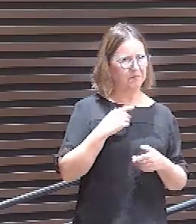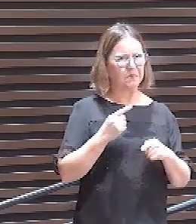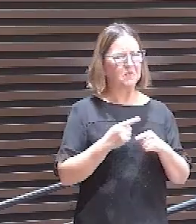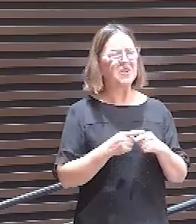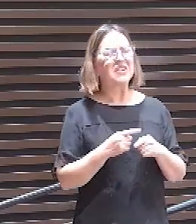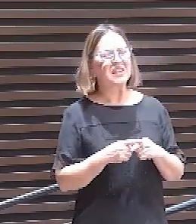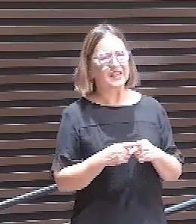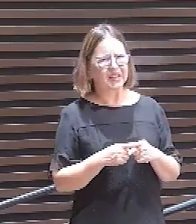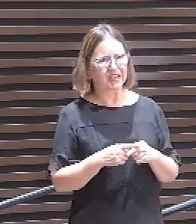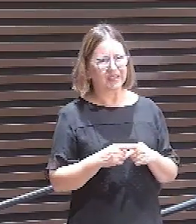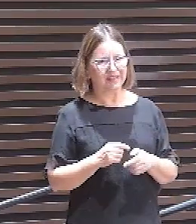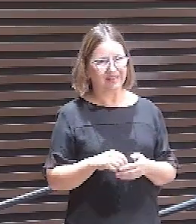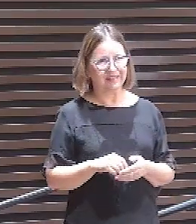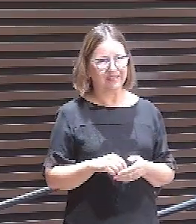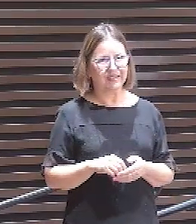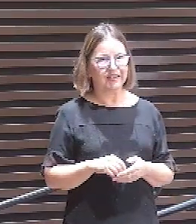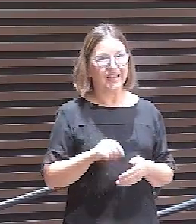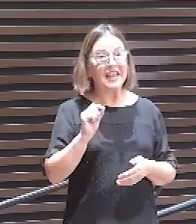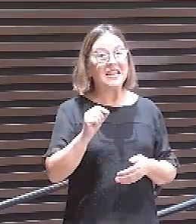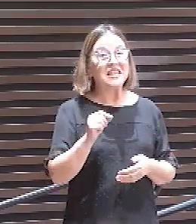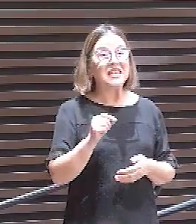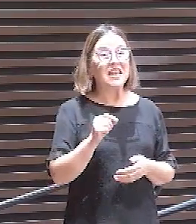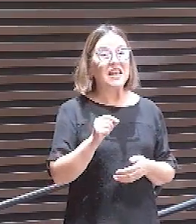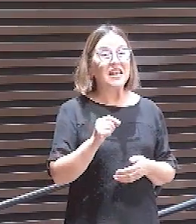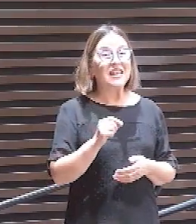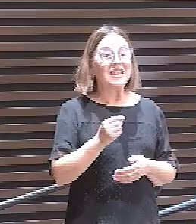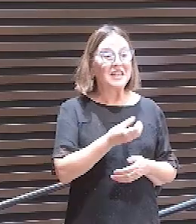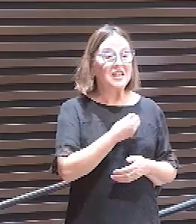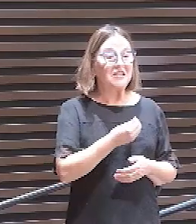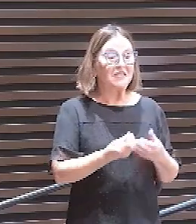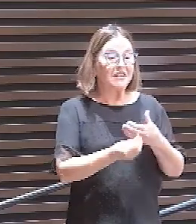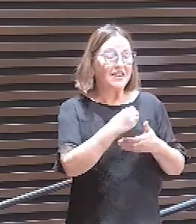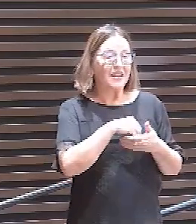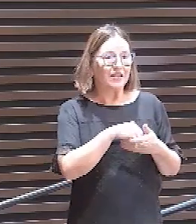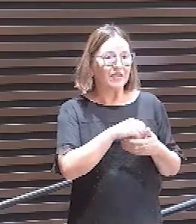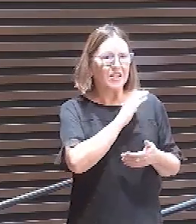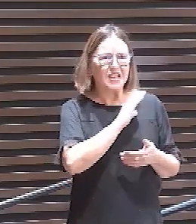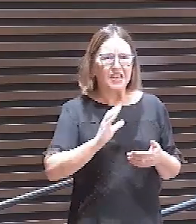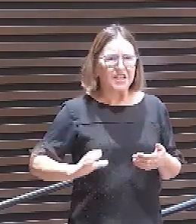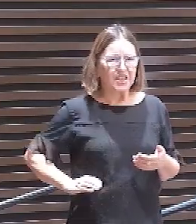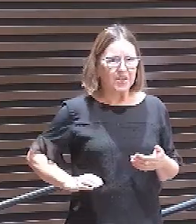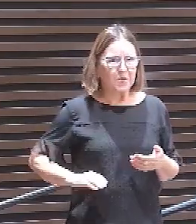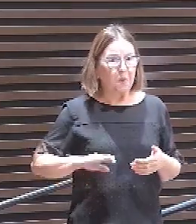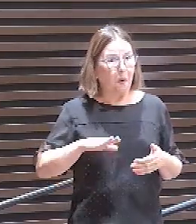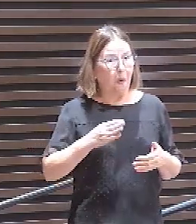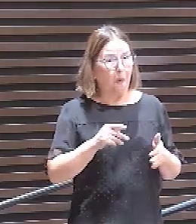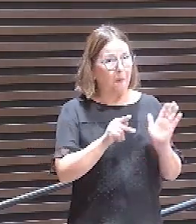o quê? Quem é que vive em você? É Cristo ou é o seu ego?